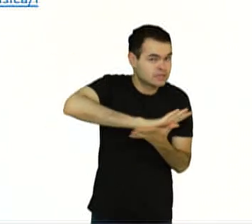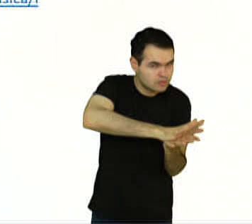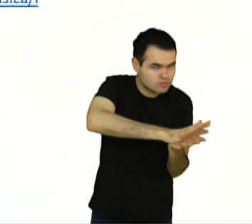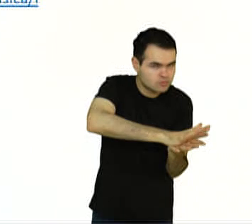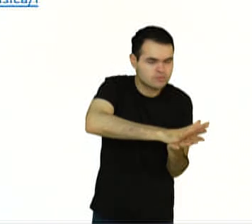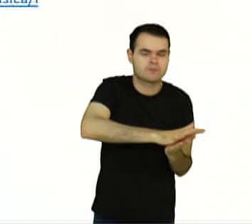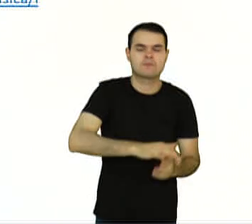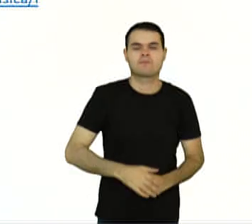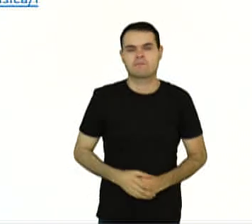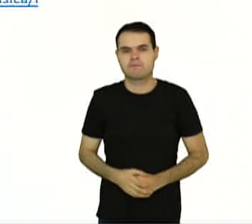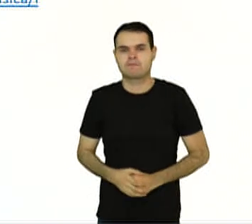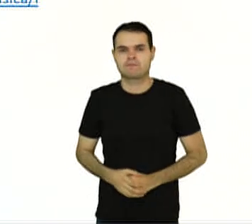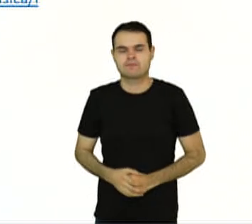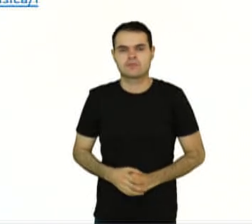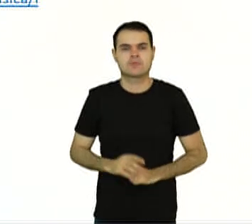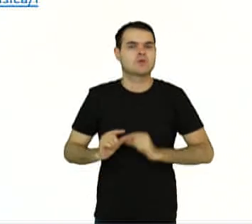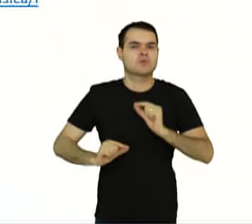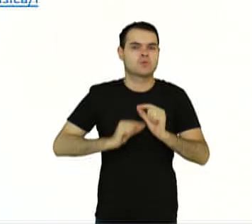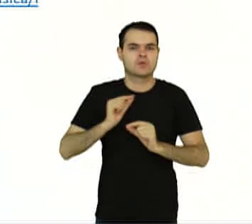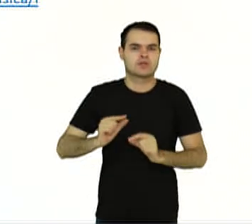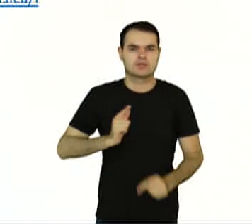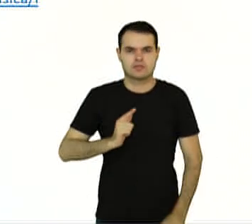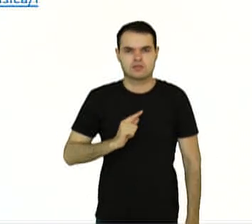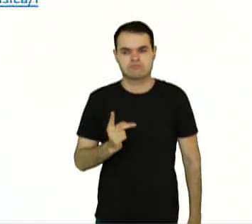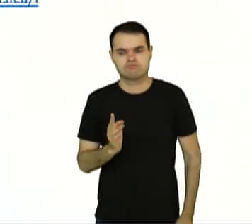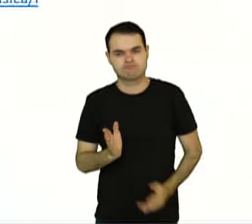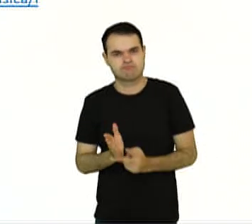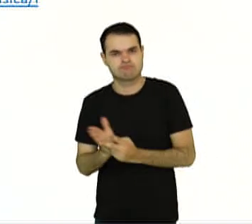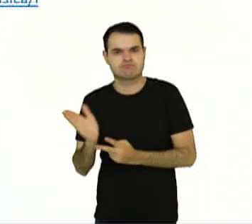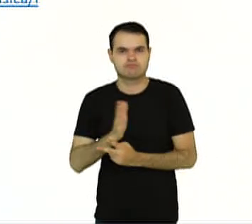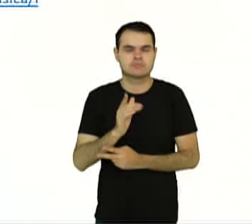imagens que temos ao lado ali, certo? As duas